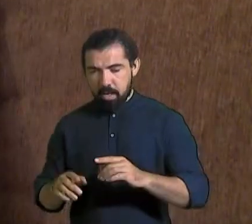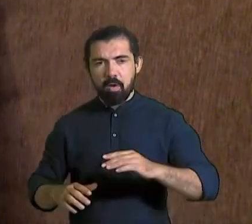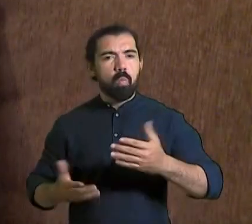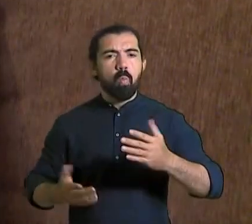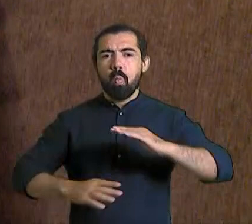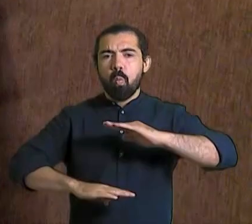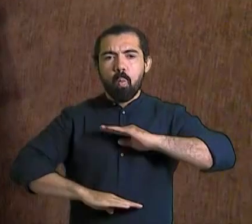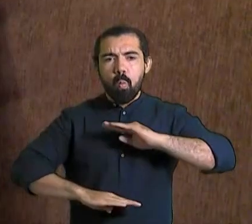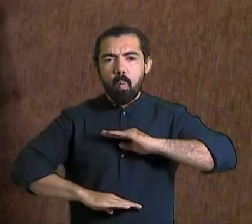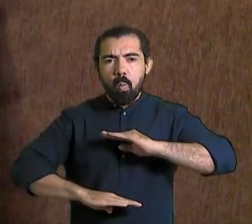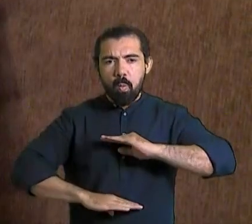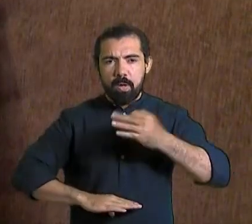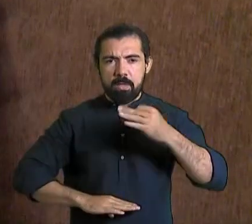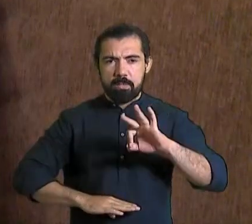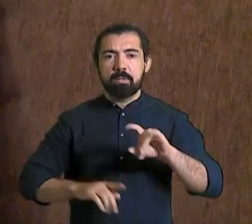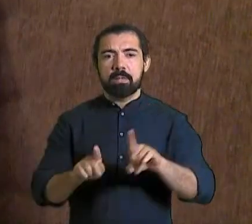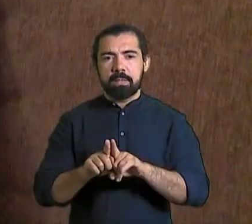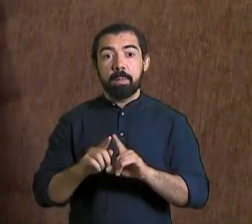física,